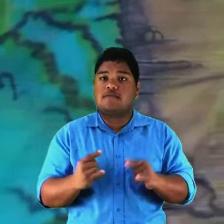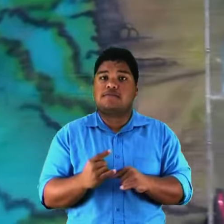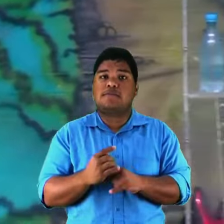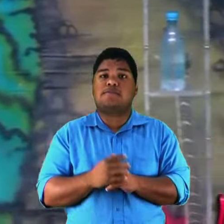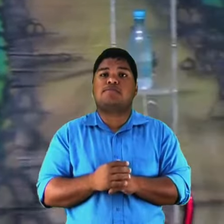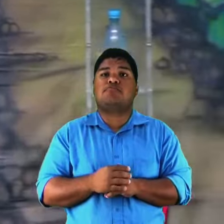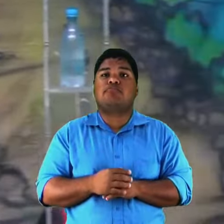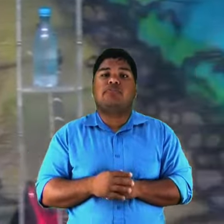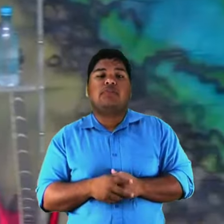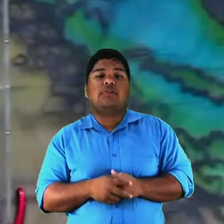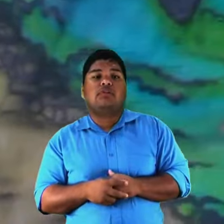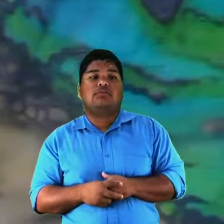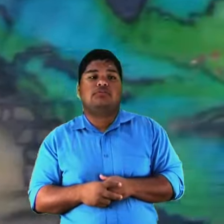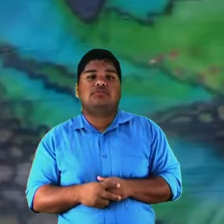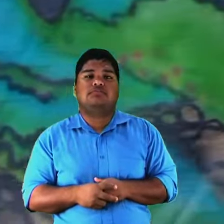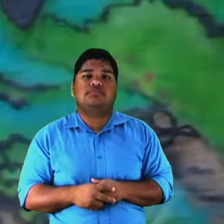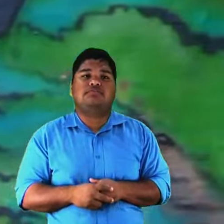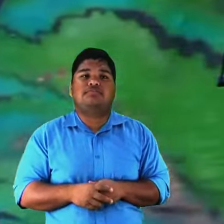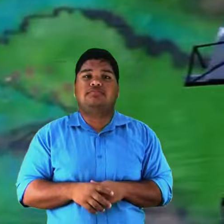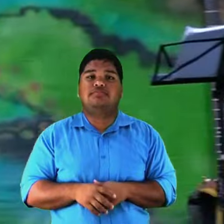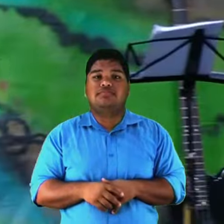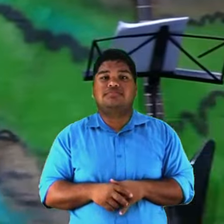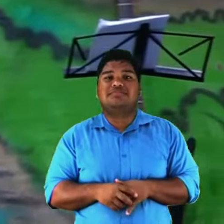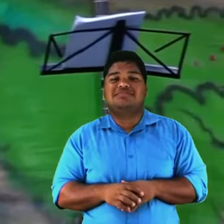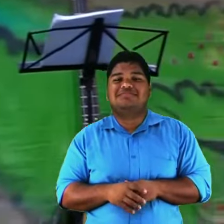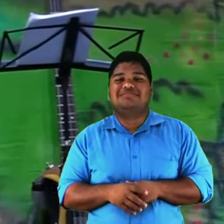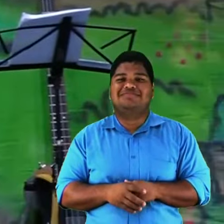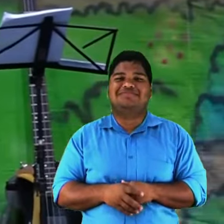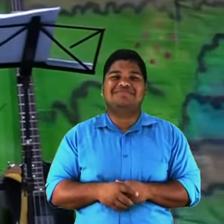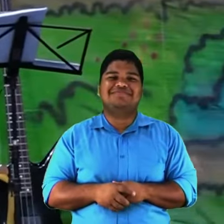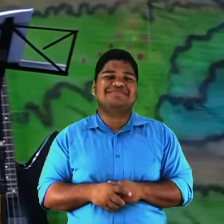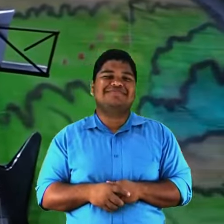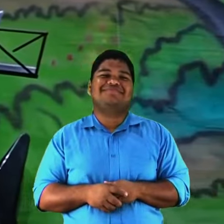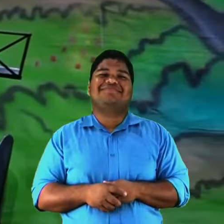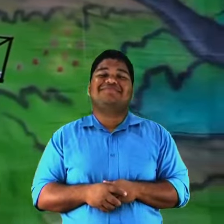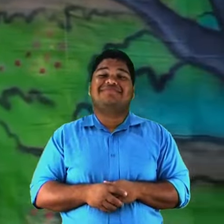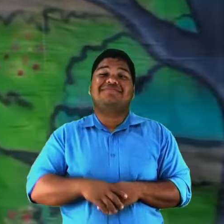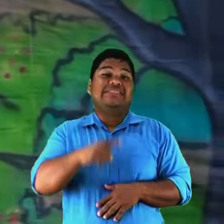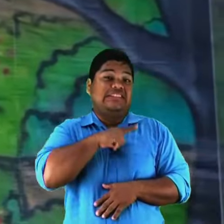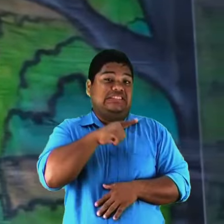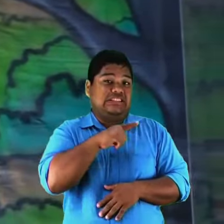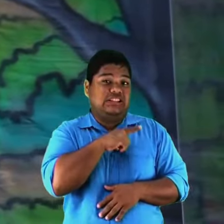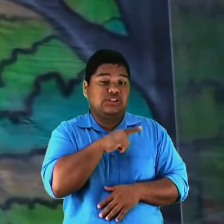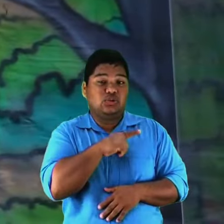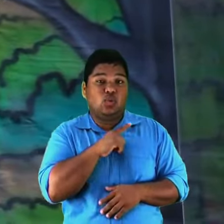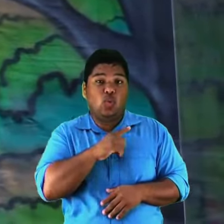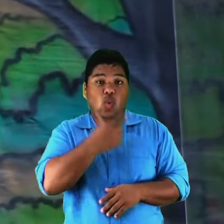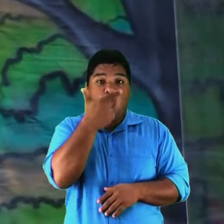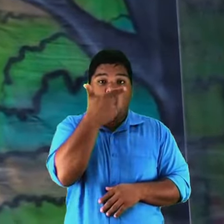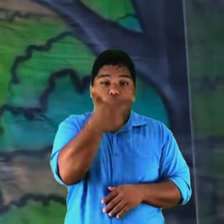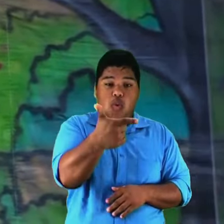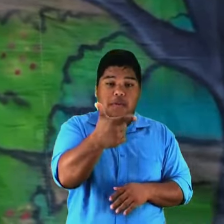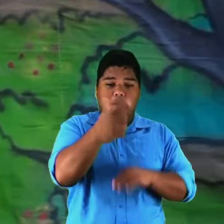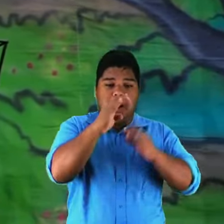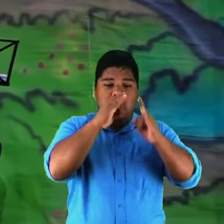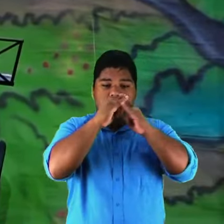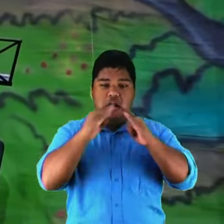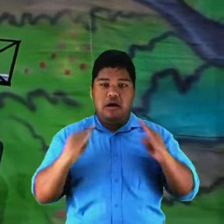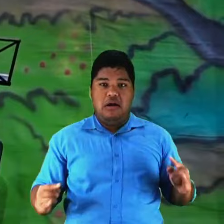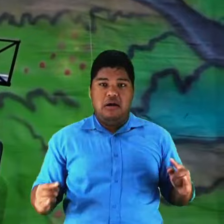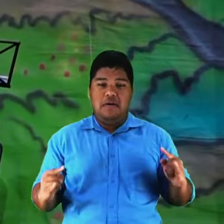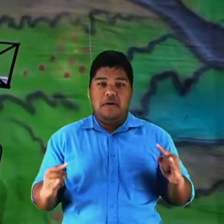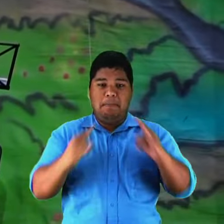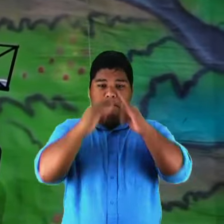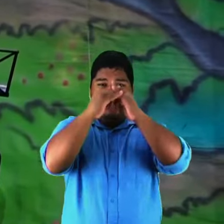públicas. E aí ele me vendeu uma barraca. Ele tinha 2 barracas para vender. E aí eu comprei a barraca